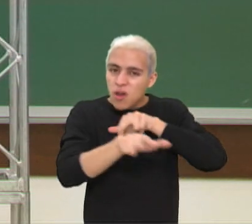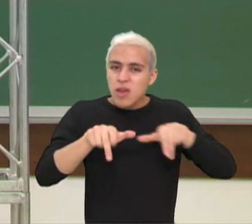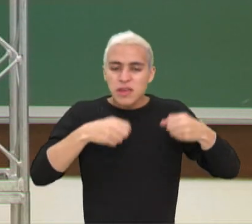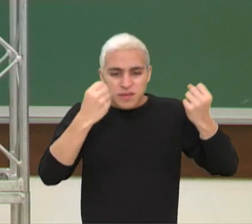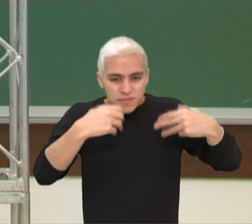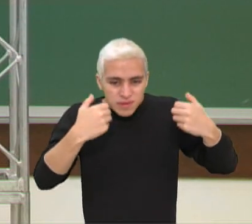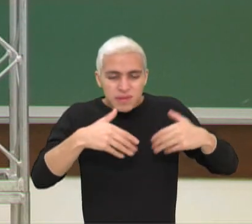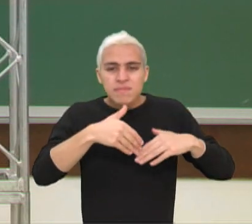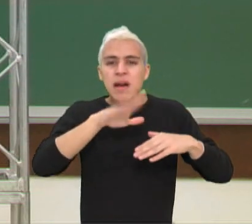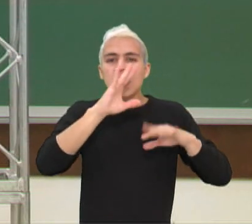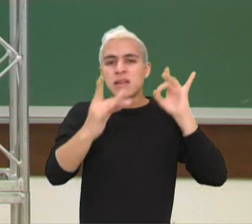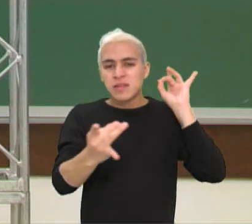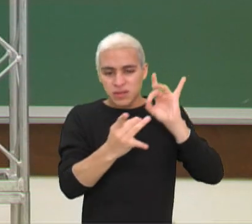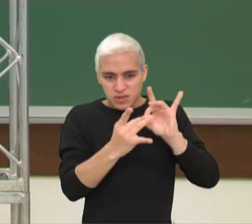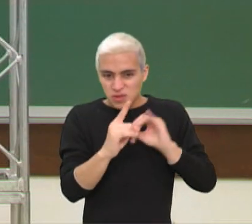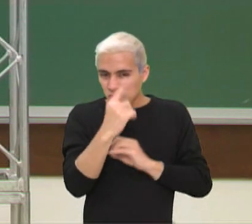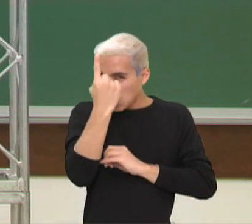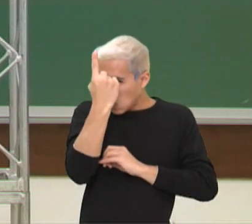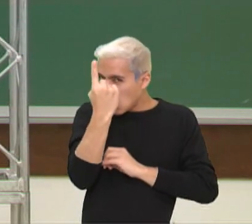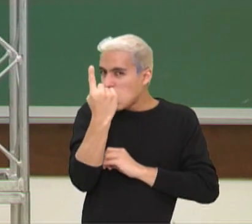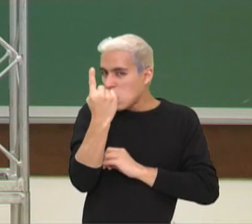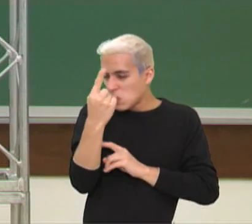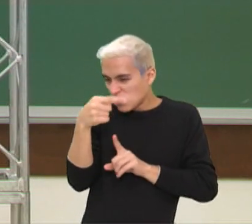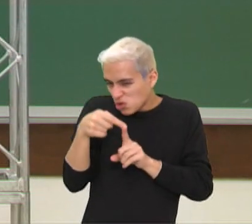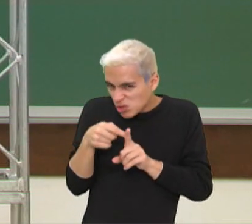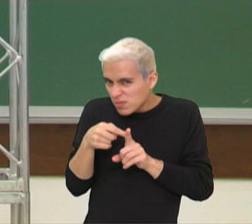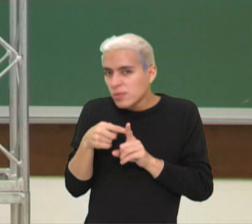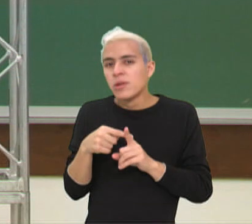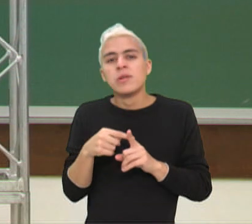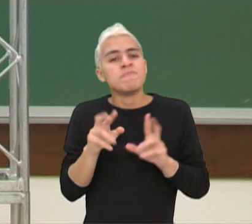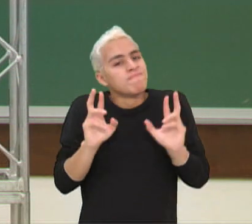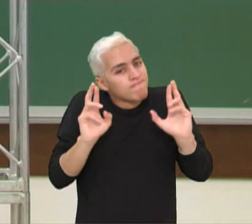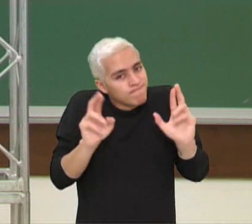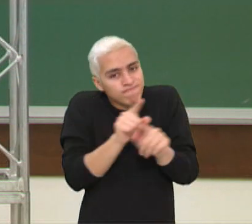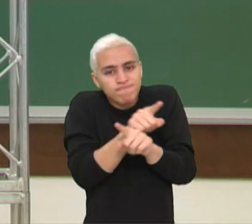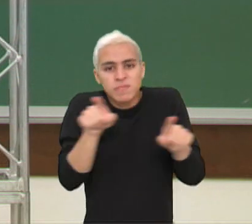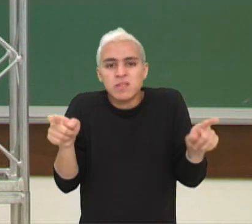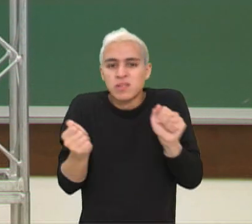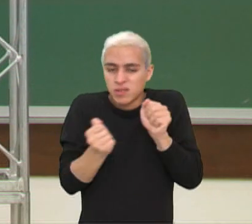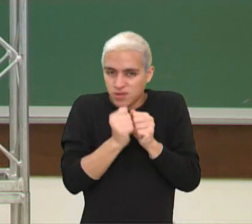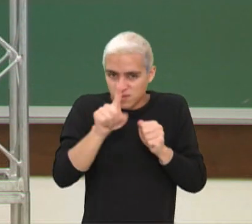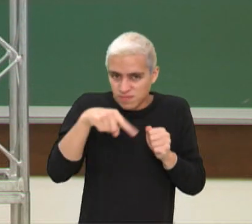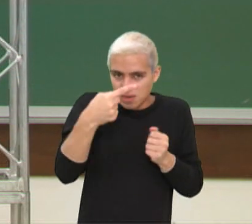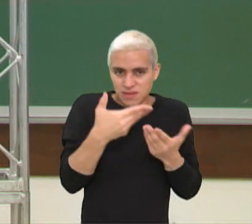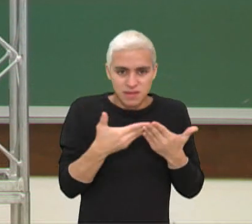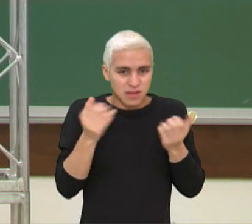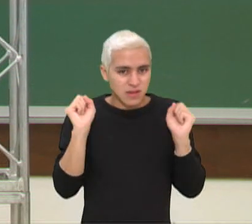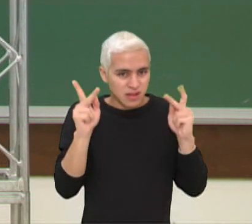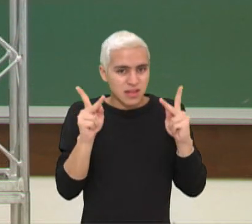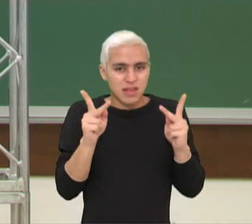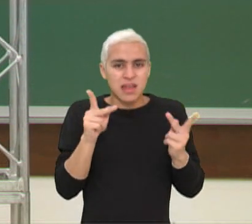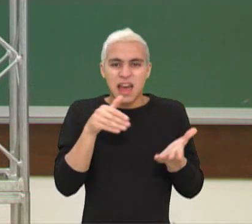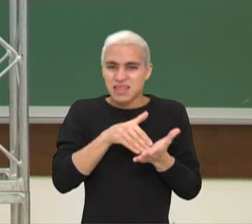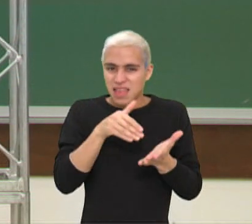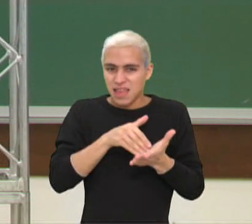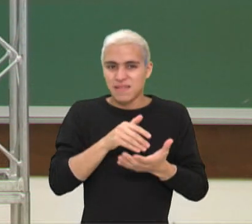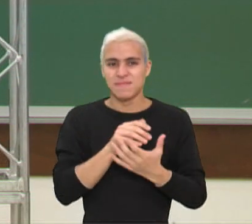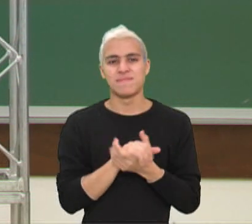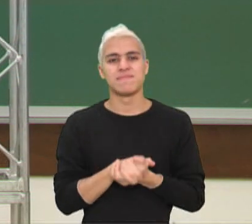em específico uma prática. E espero que vocês estejam comigo na próxima aula. Até mais!